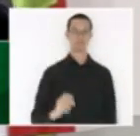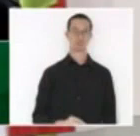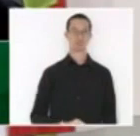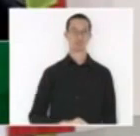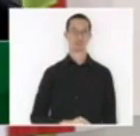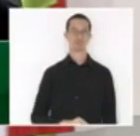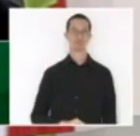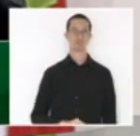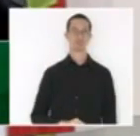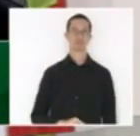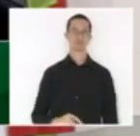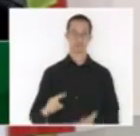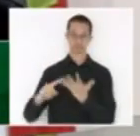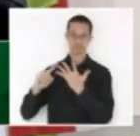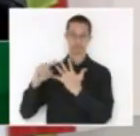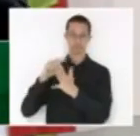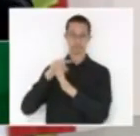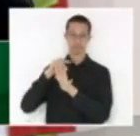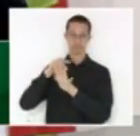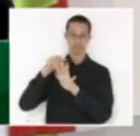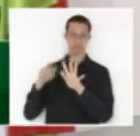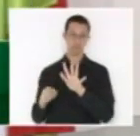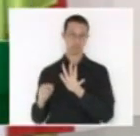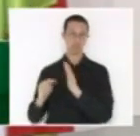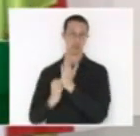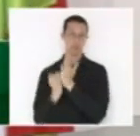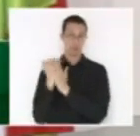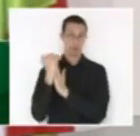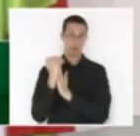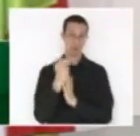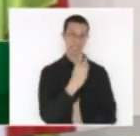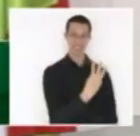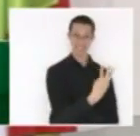detrimento, 31 delas empobreceram.